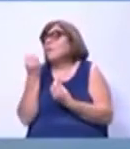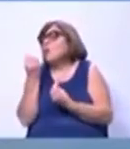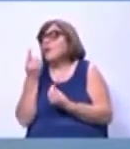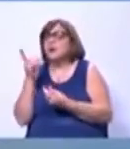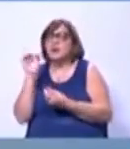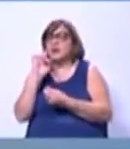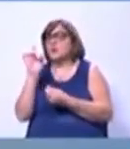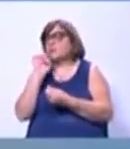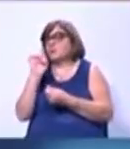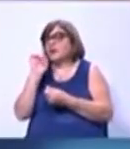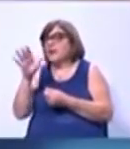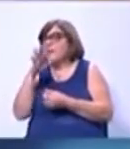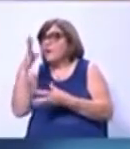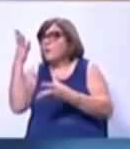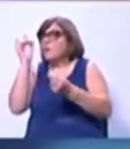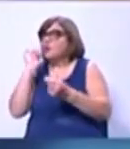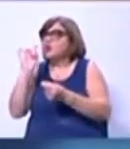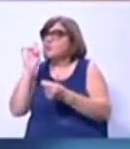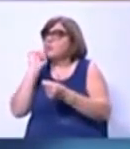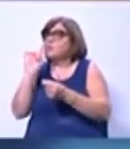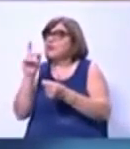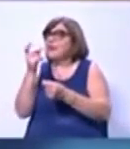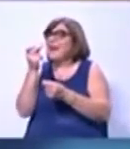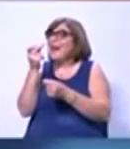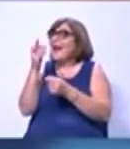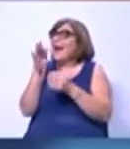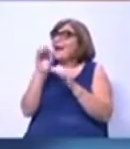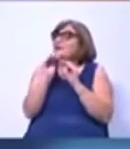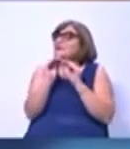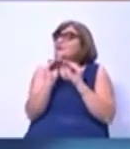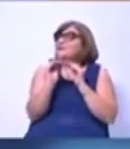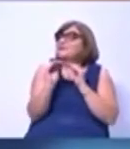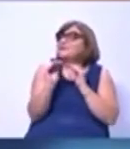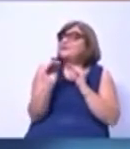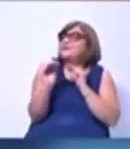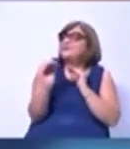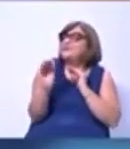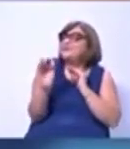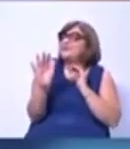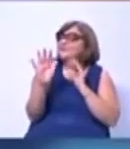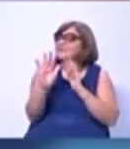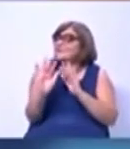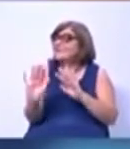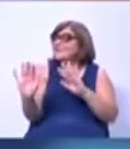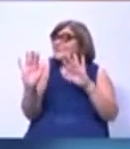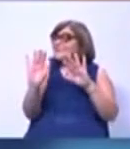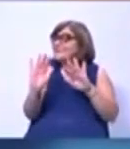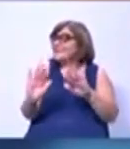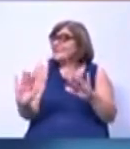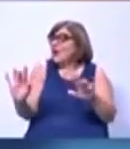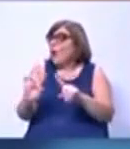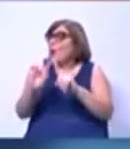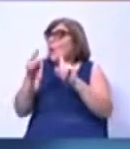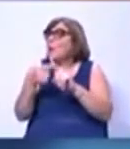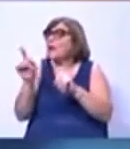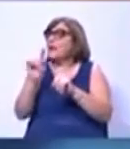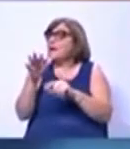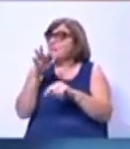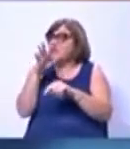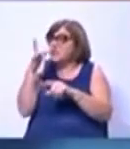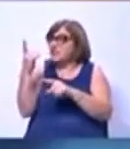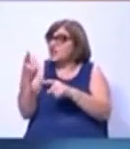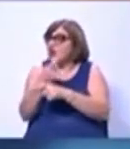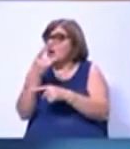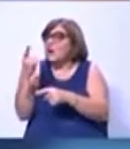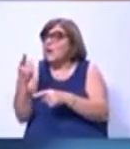porque diz coisas importantíssimas, mas com ar super sereno. Não é? Não, ou seja, não impõe, mas diz as suas coisas,